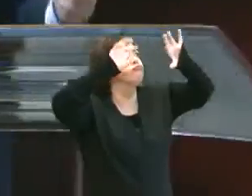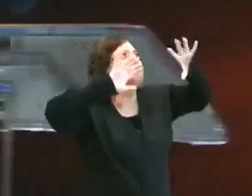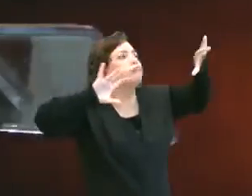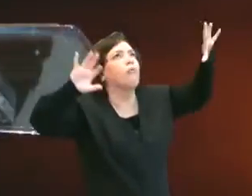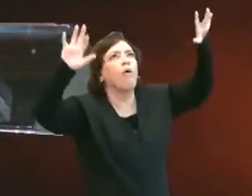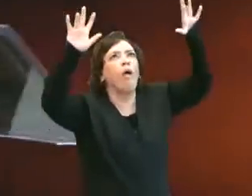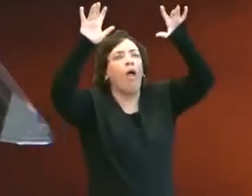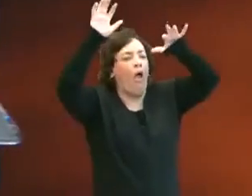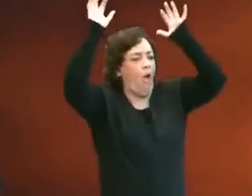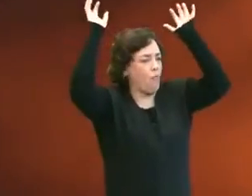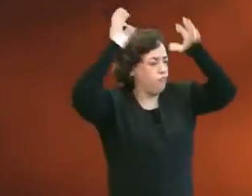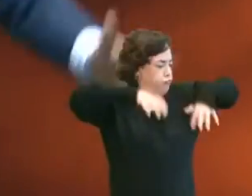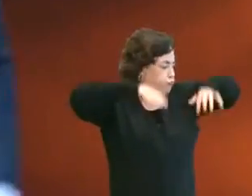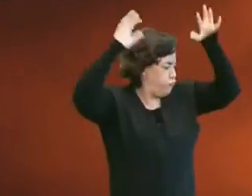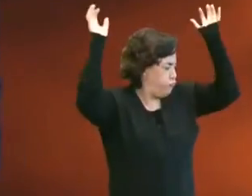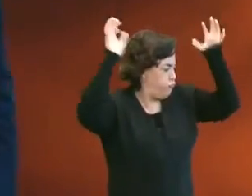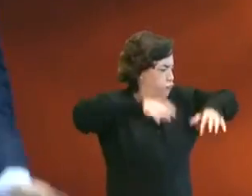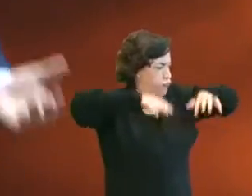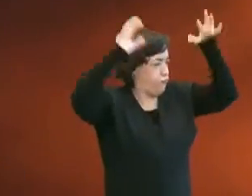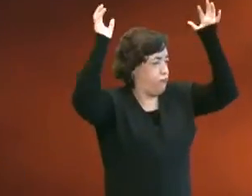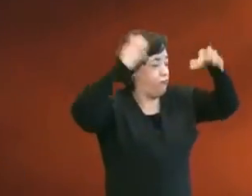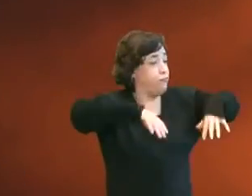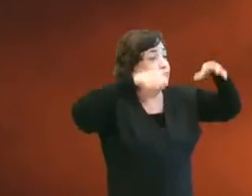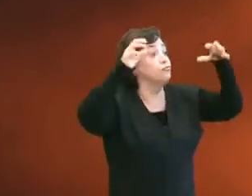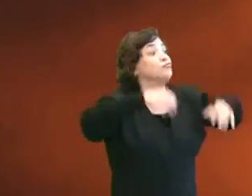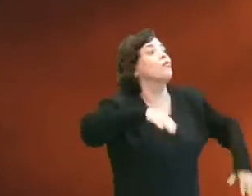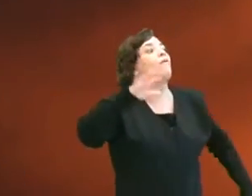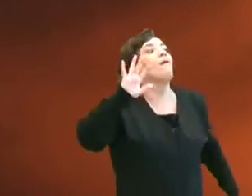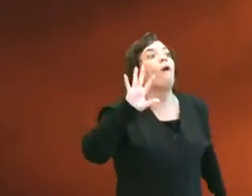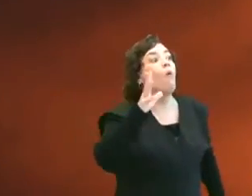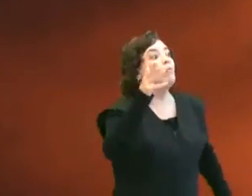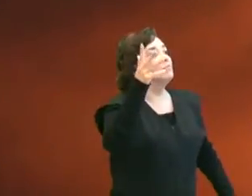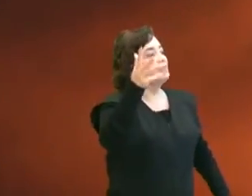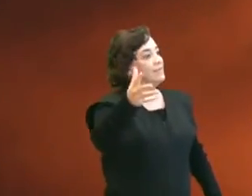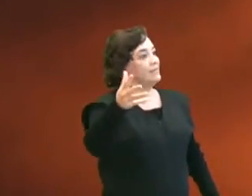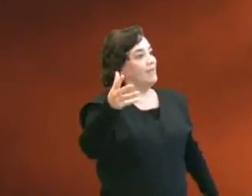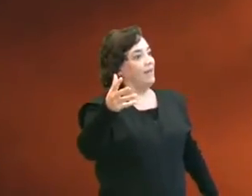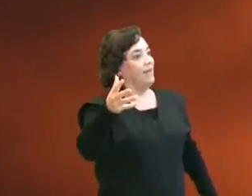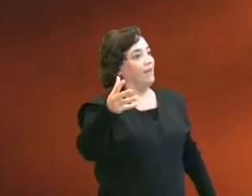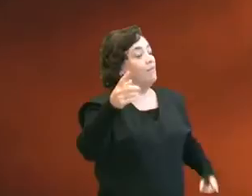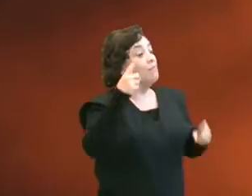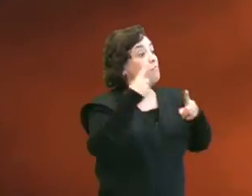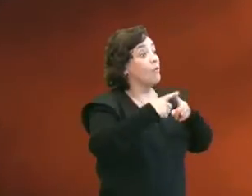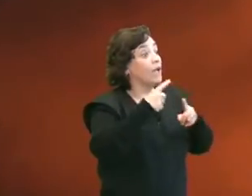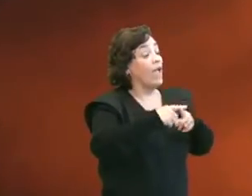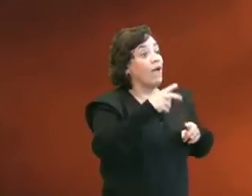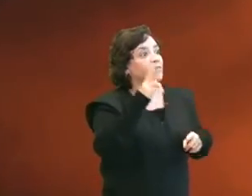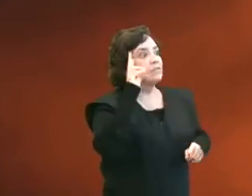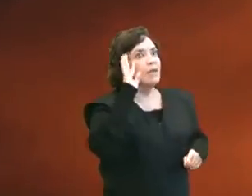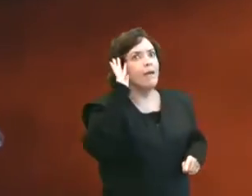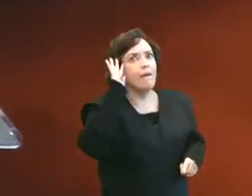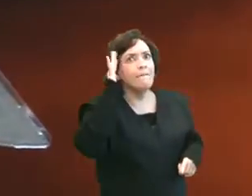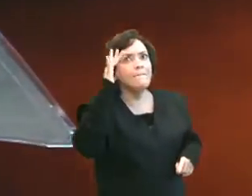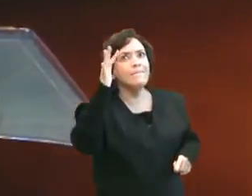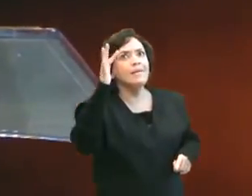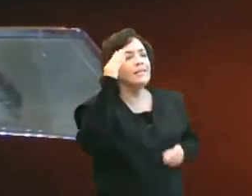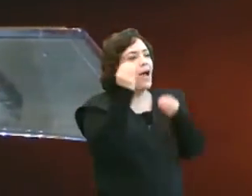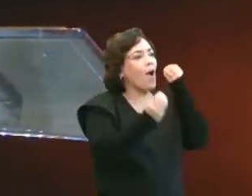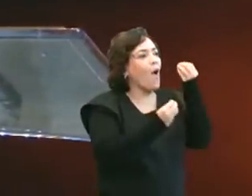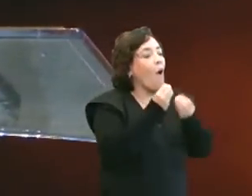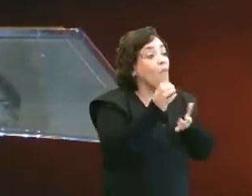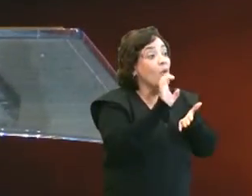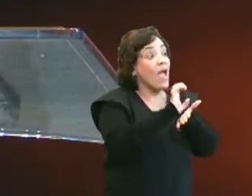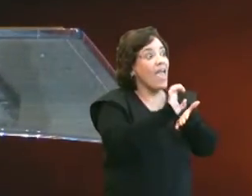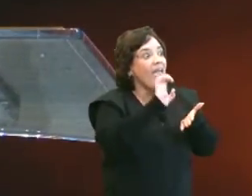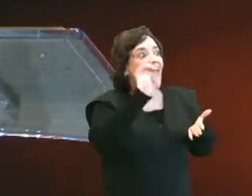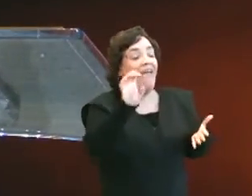pelo Espírito, corre mais do que os cavalos do rei. Olha que coisa tremenda. Você pode imaginar Elias voltando para casa nesse dia? Eu